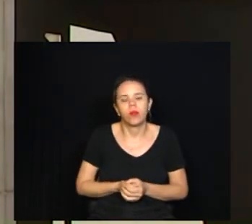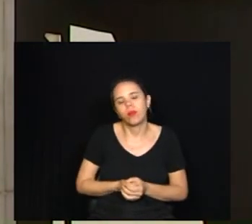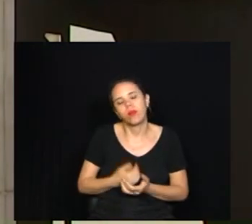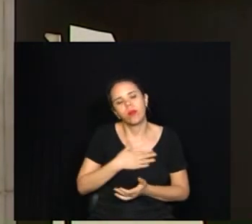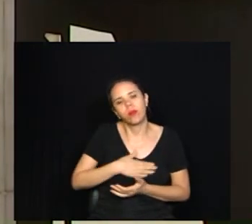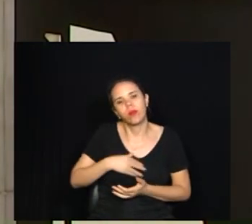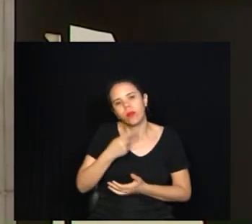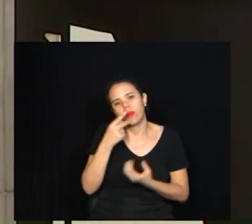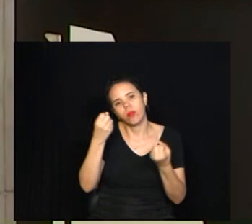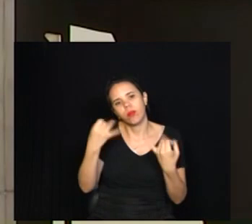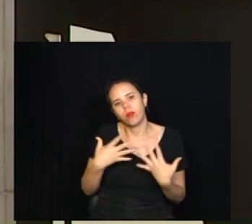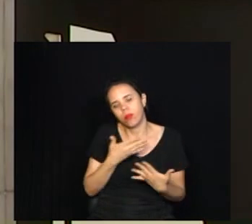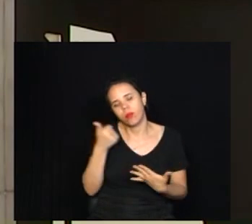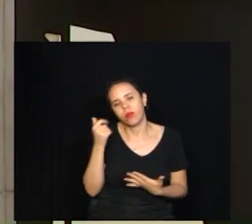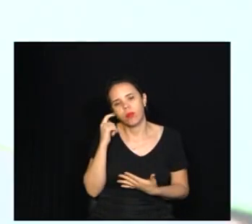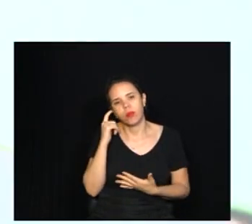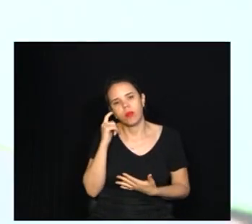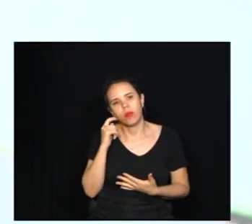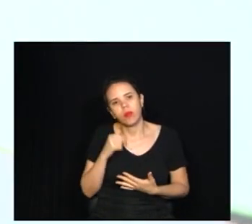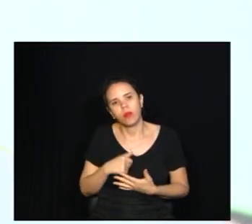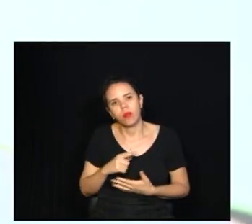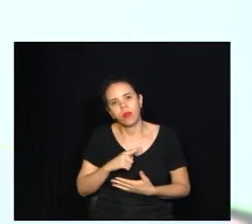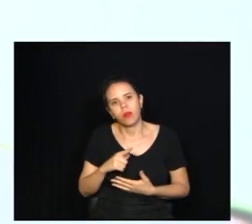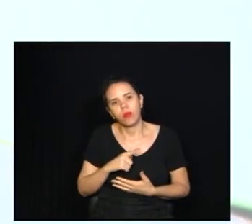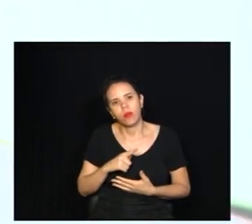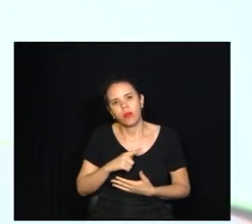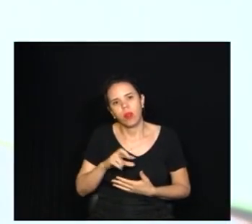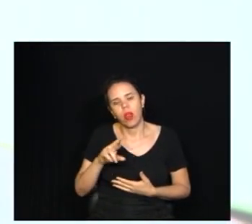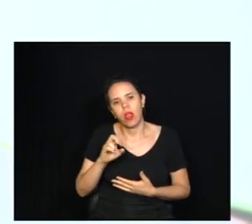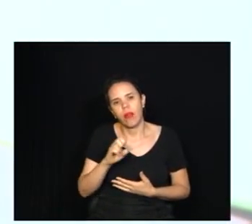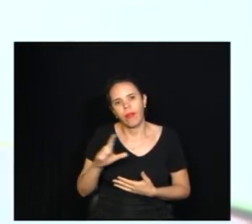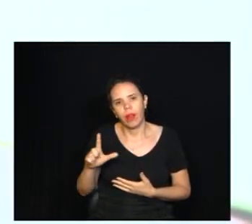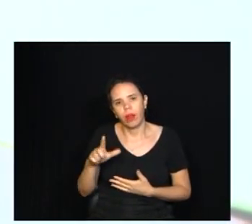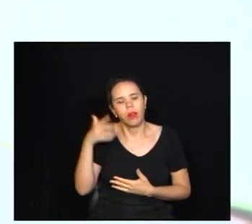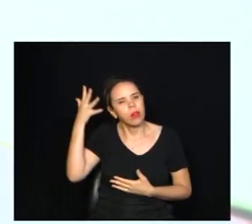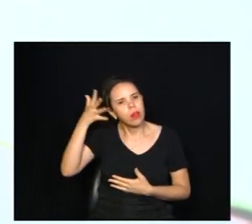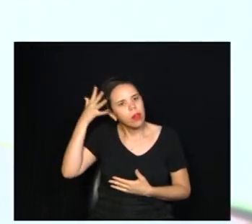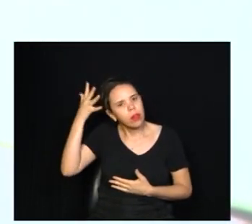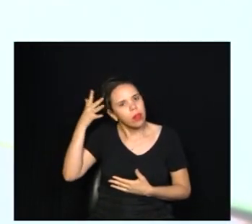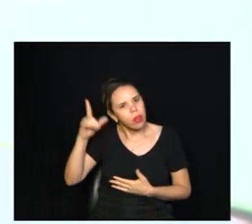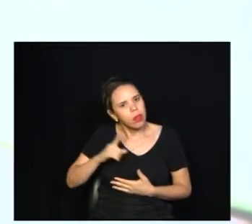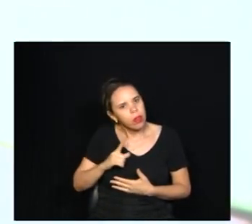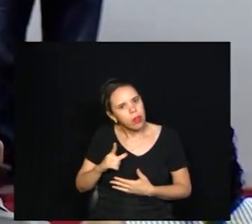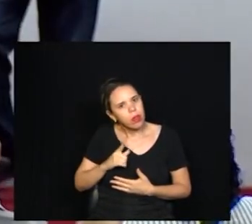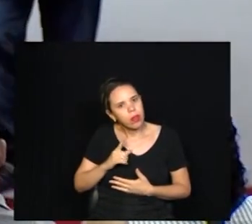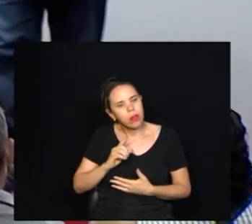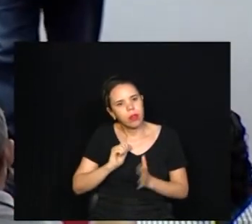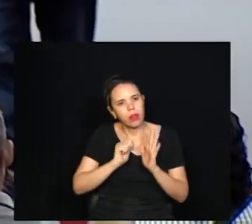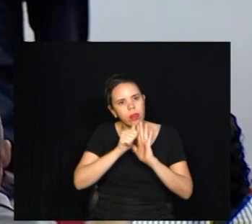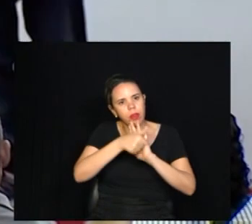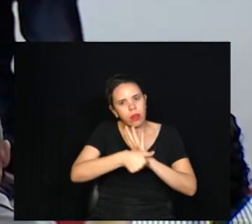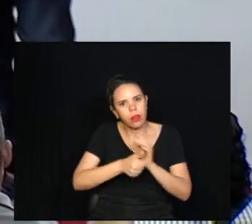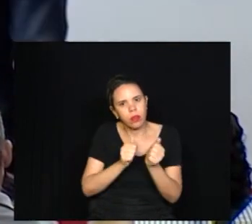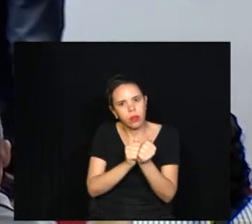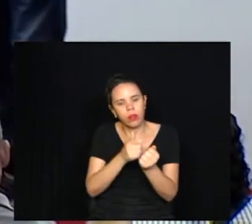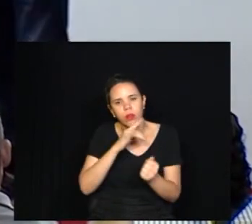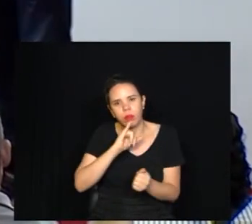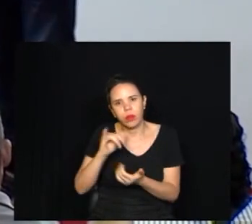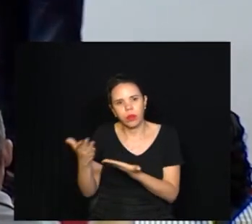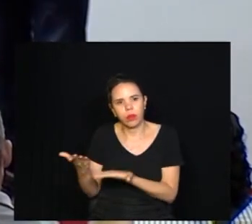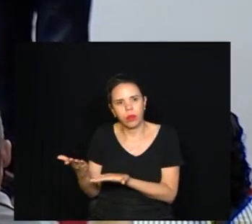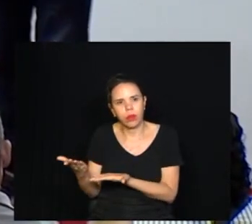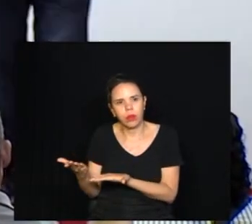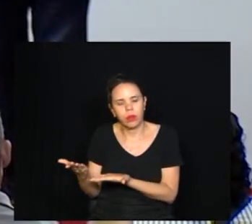gostaria que a senhora explicasse melhor isso. Nós tivemos o Rafael, que é um palestrante que tem síndrome de Down. Ele veio acompanhado do pai,